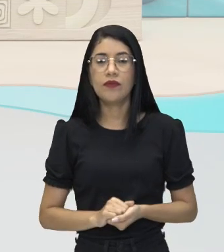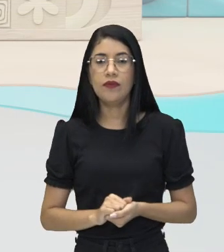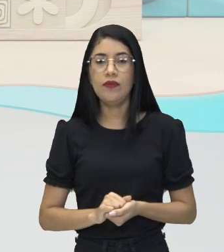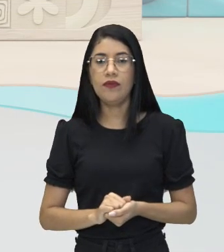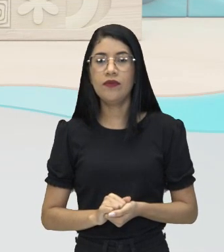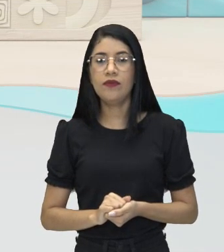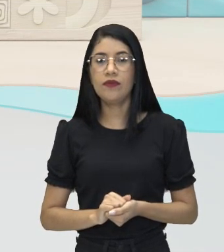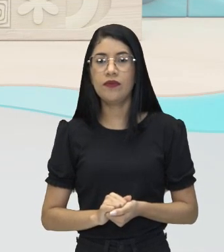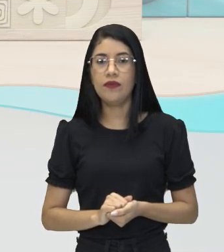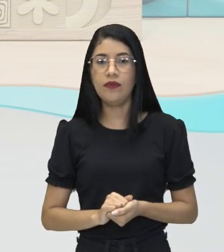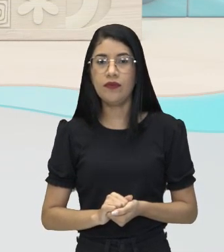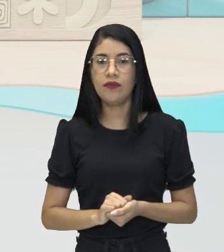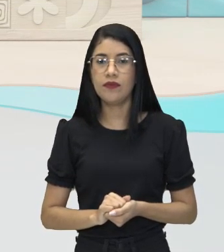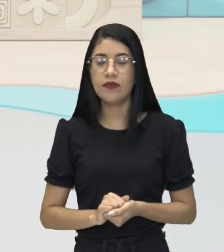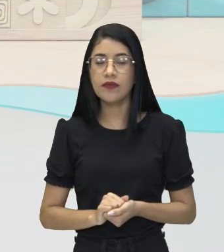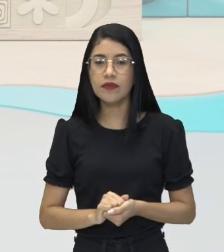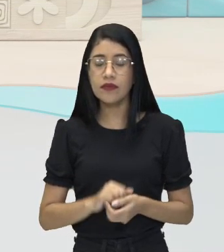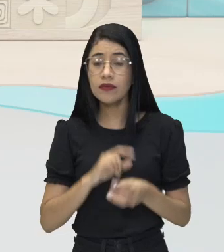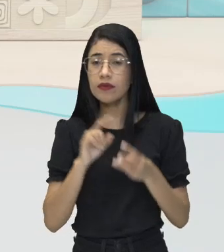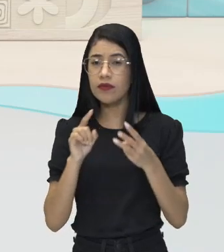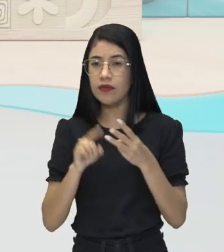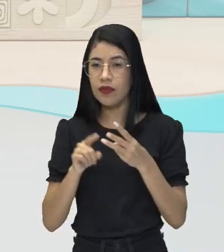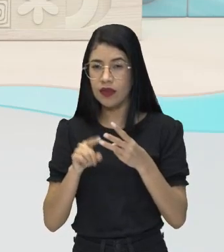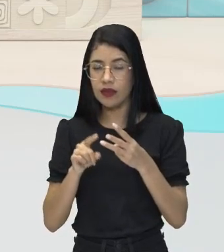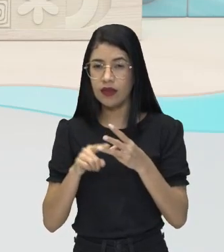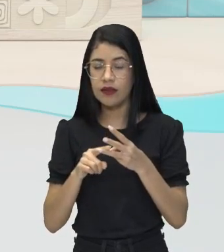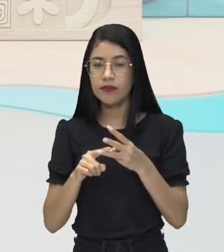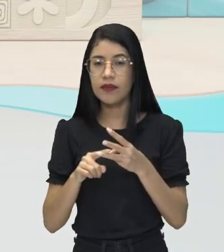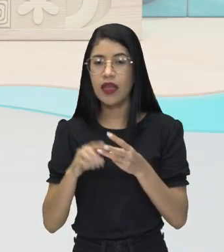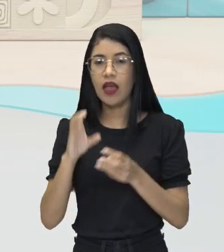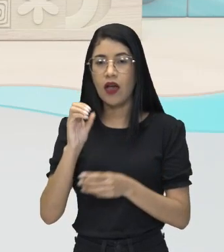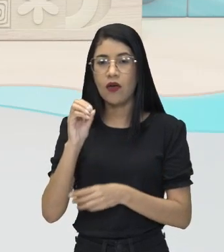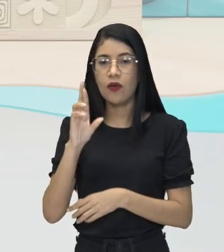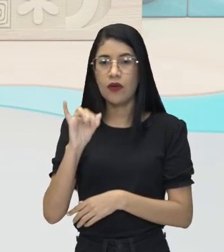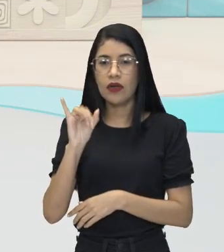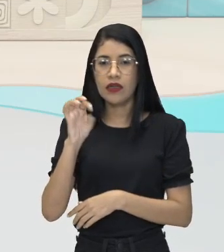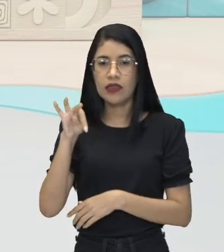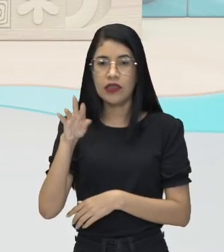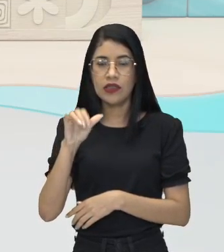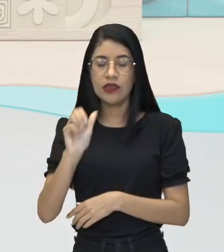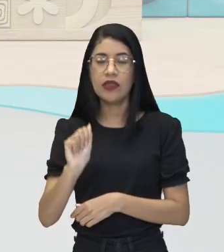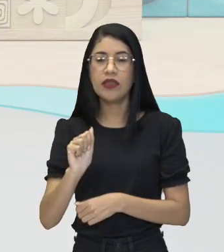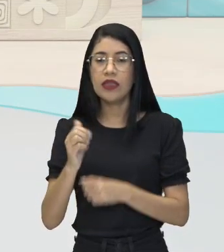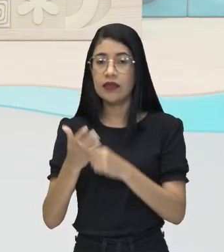Dórica. E aí nós temos agora a ordem coríntia, que tem uma